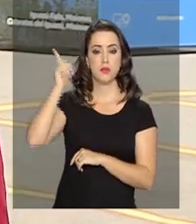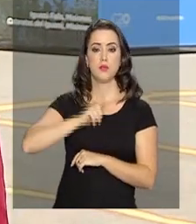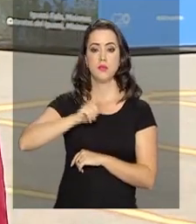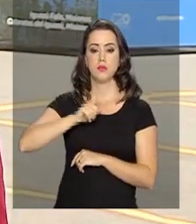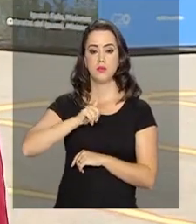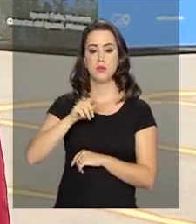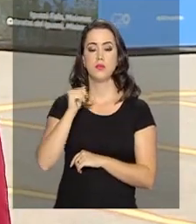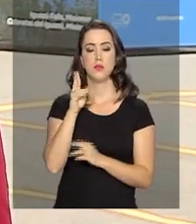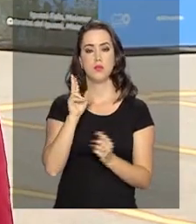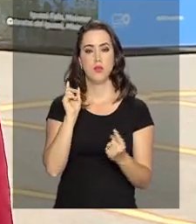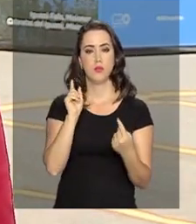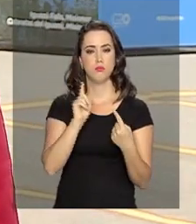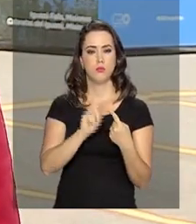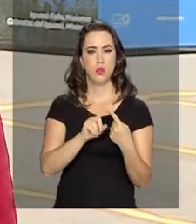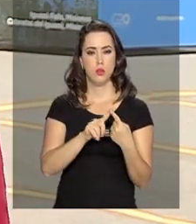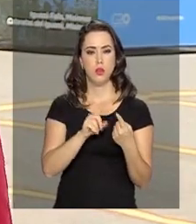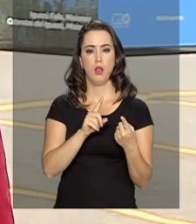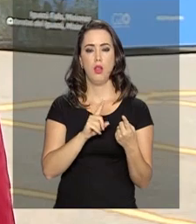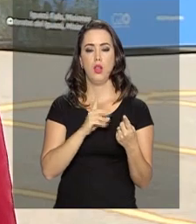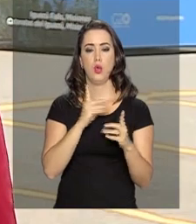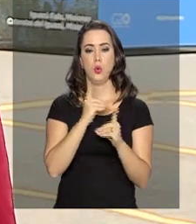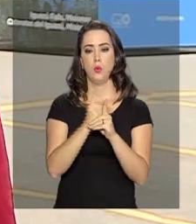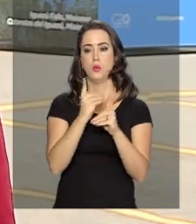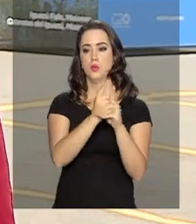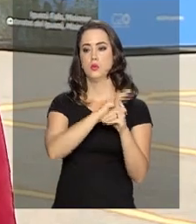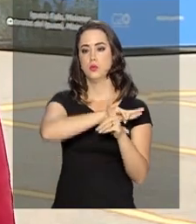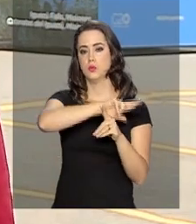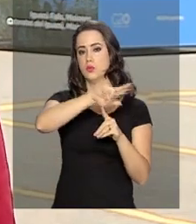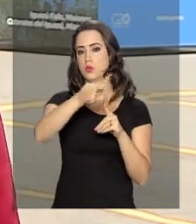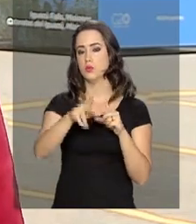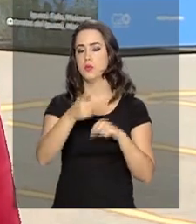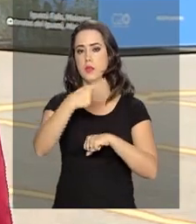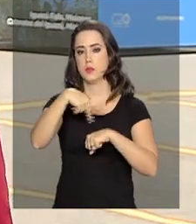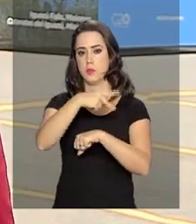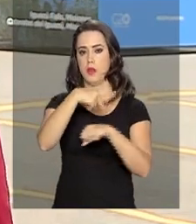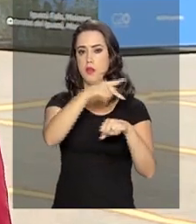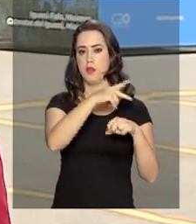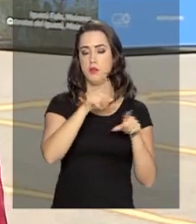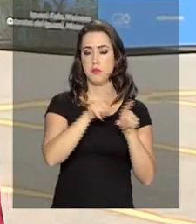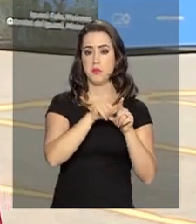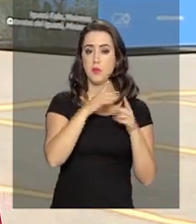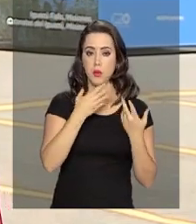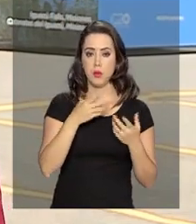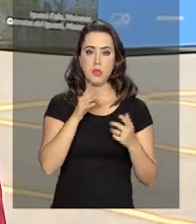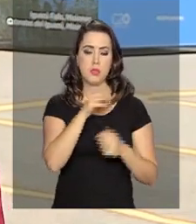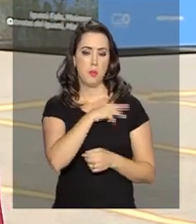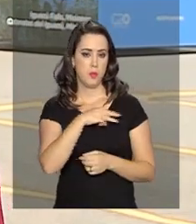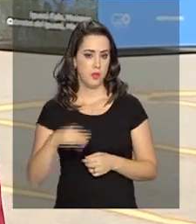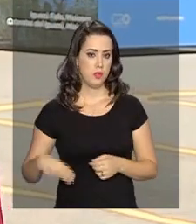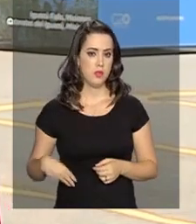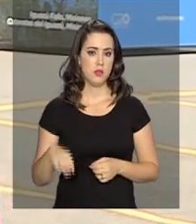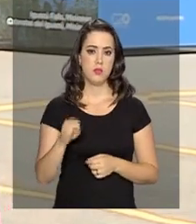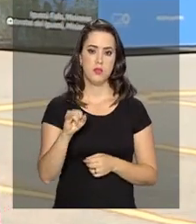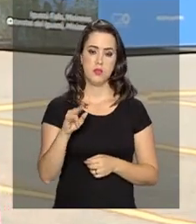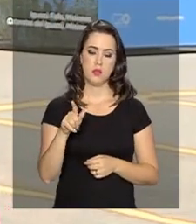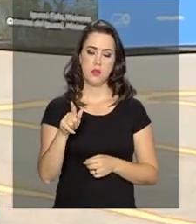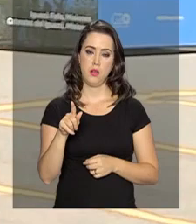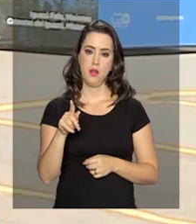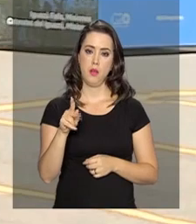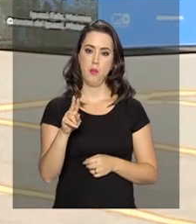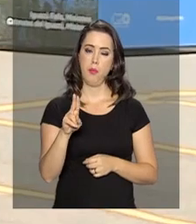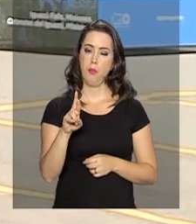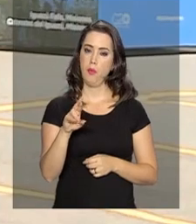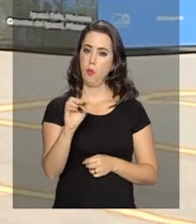tem previsto encontros bilaterais com primeiros ministros aí de Singapura e da Austrália